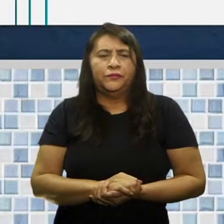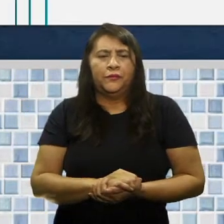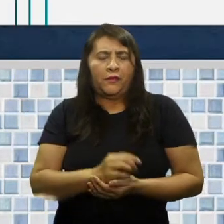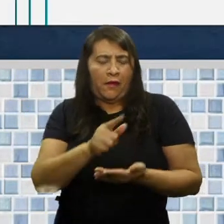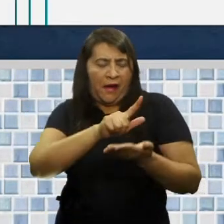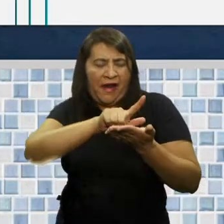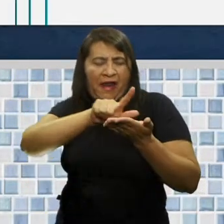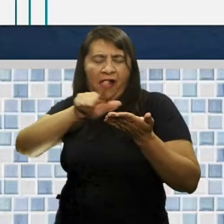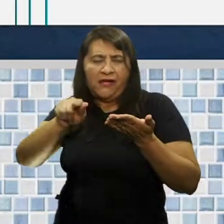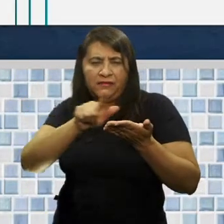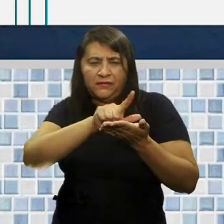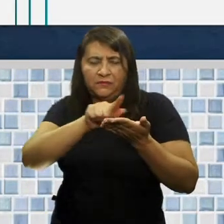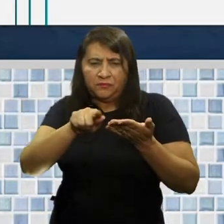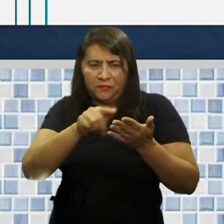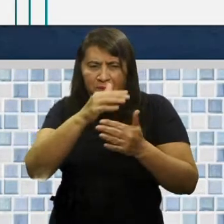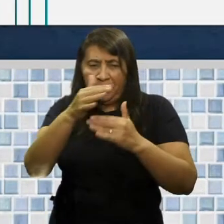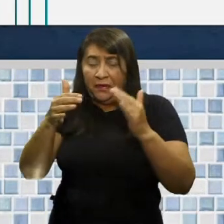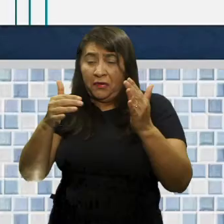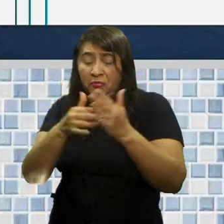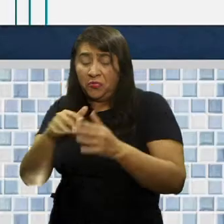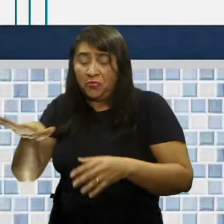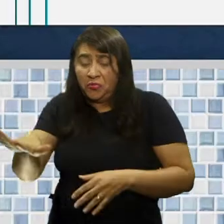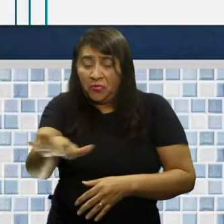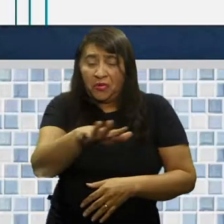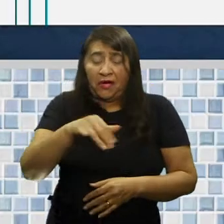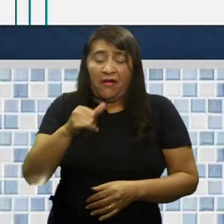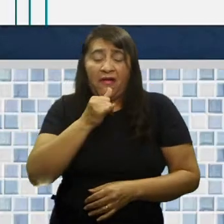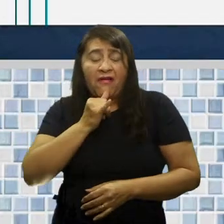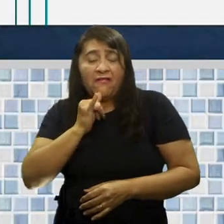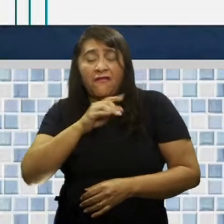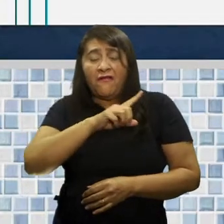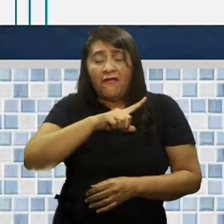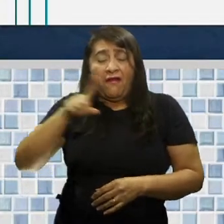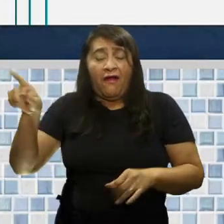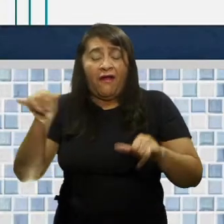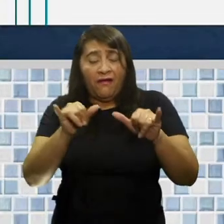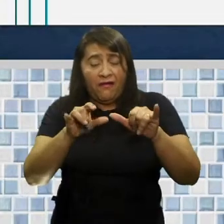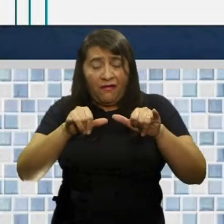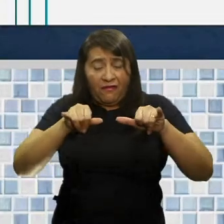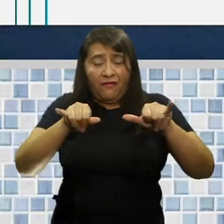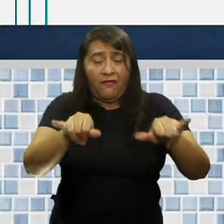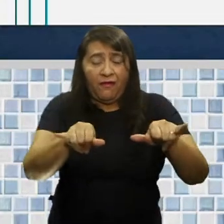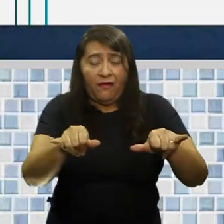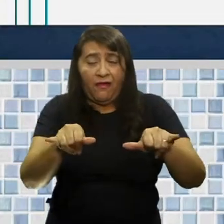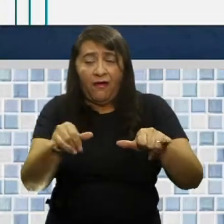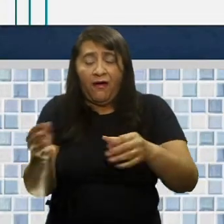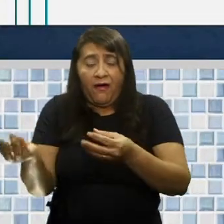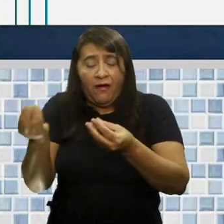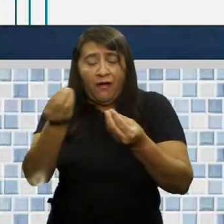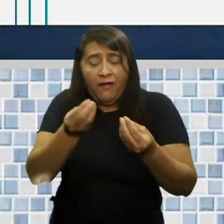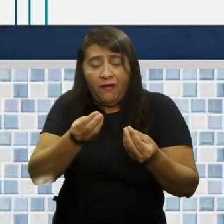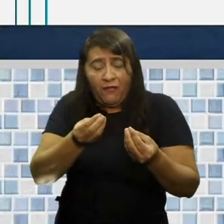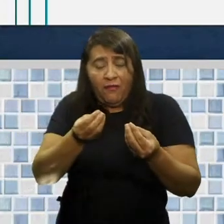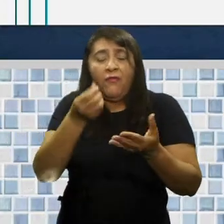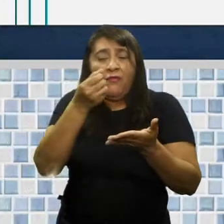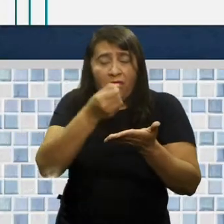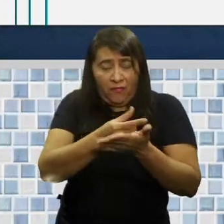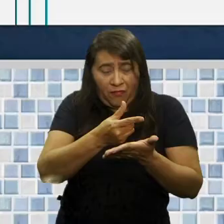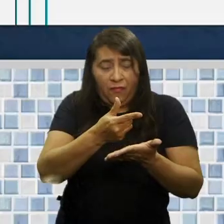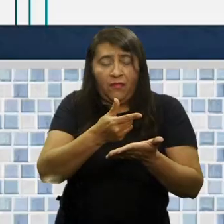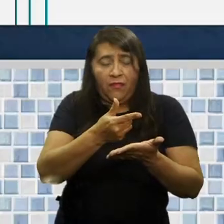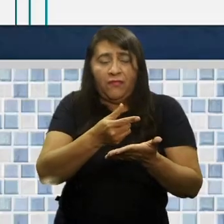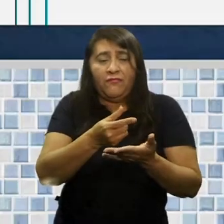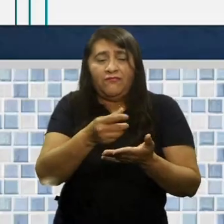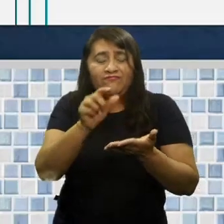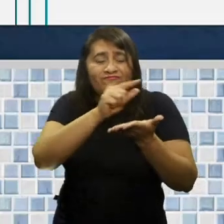desinfetar objetos e superfícies. Por exemplo, você vai para o supermercado. Então, você traz os produtos de lá que você comprou. Então,